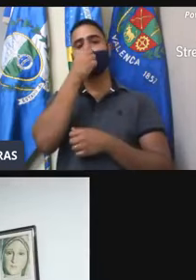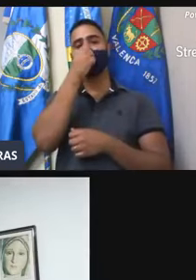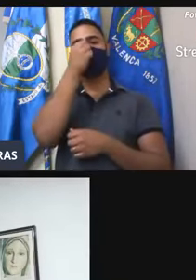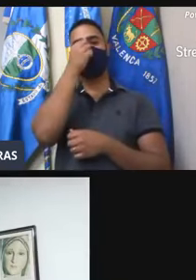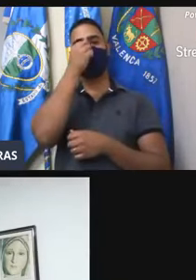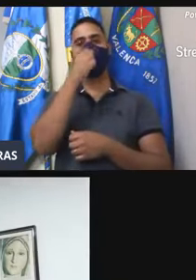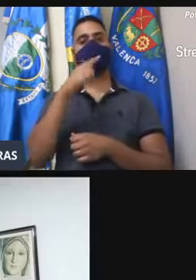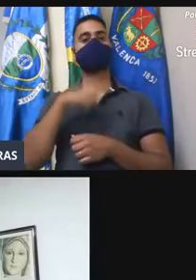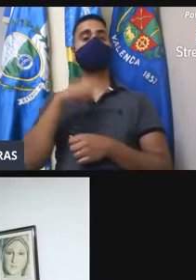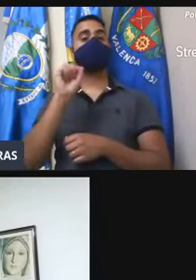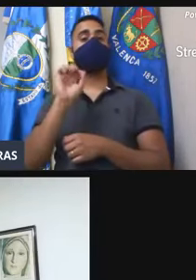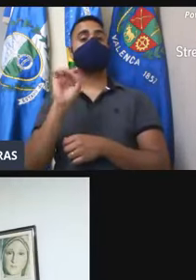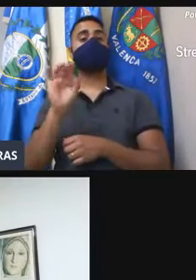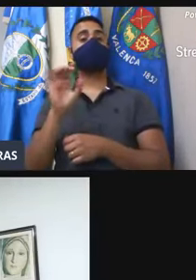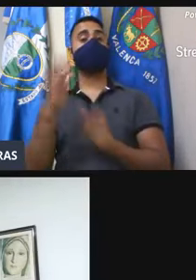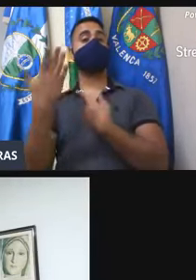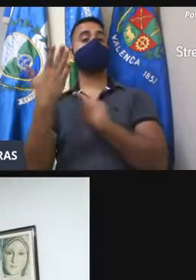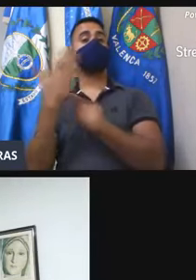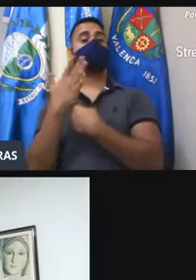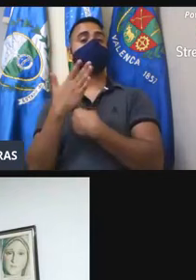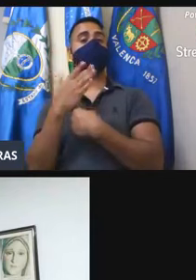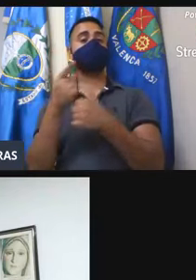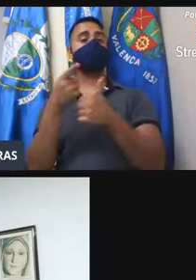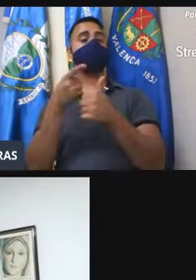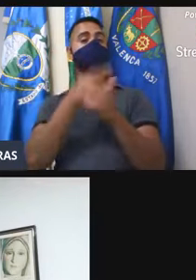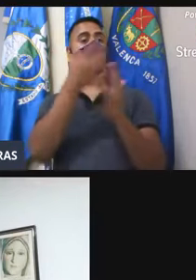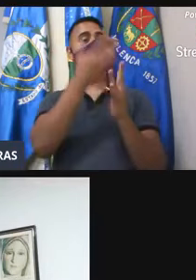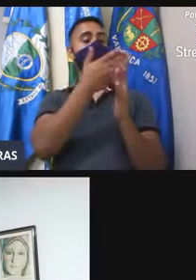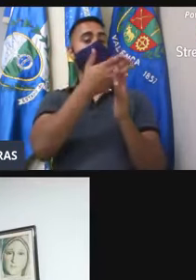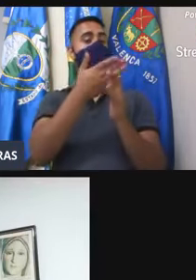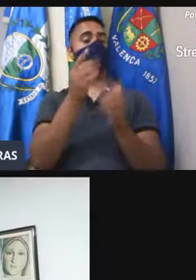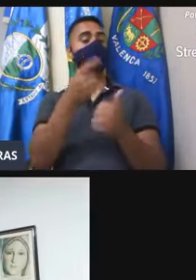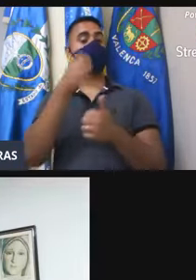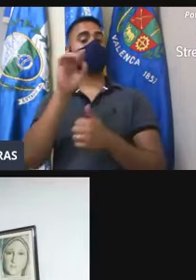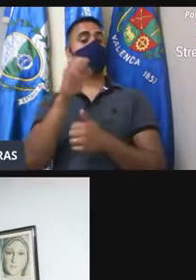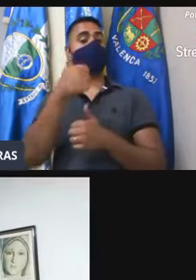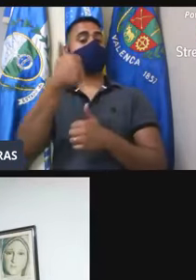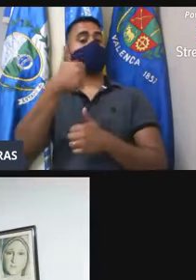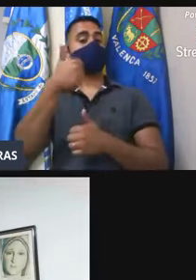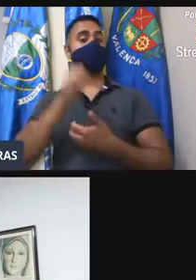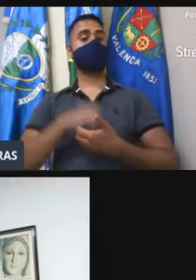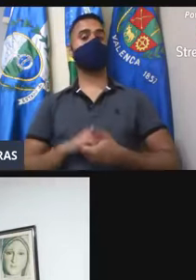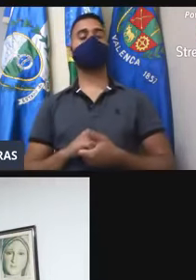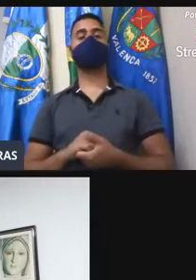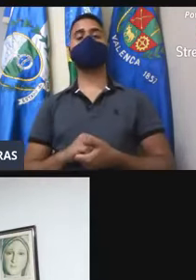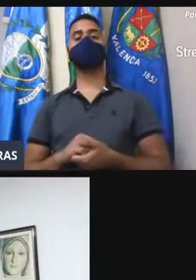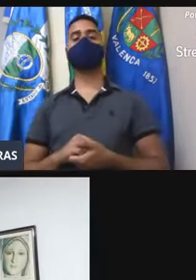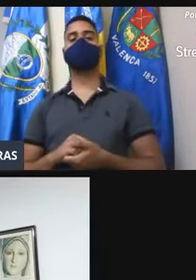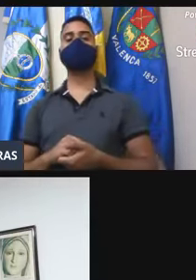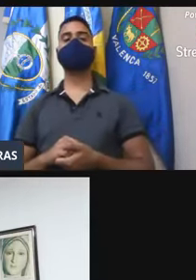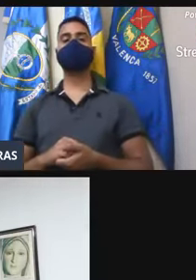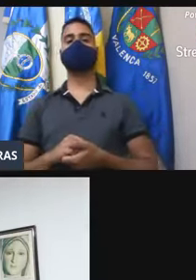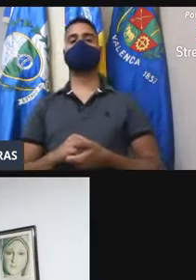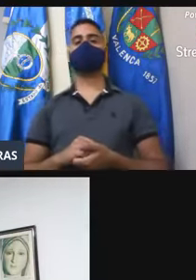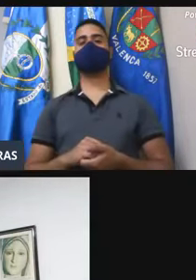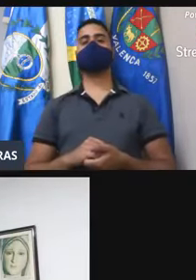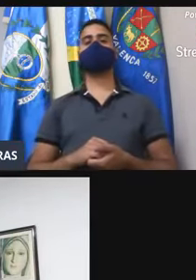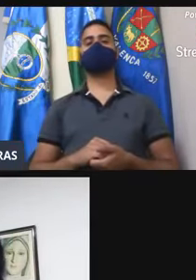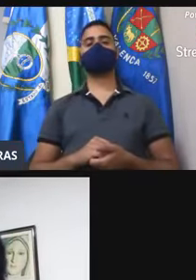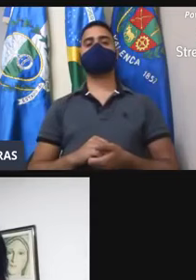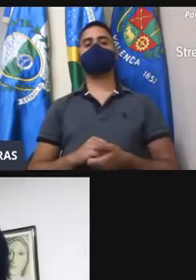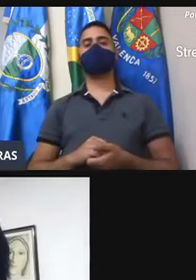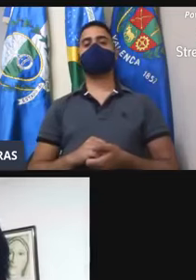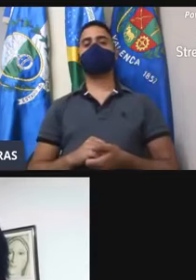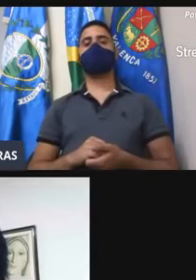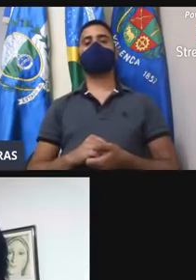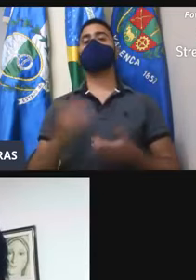só tinha tido o repasse da primeira parcela, né? Então já se encontra ainda já no setor de licitação. E